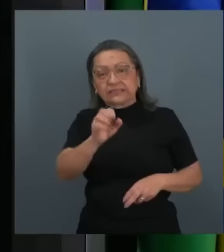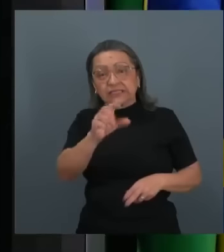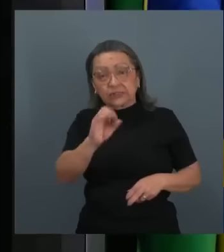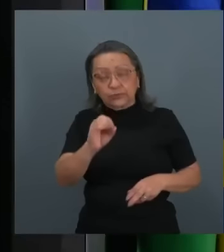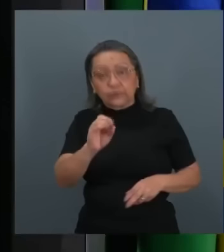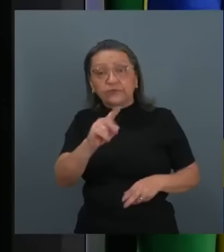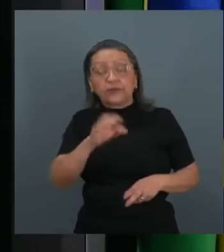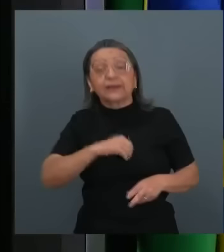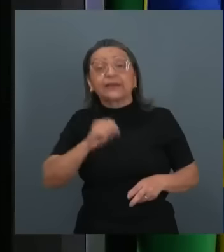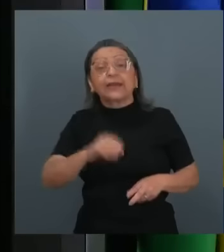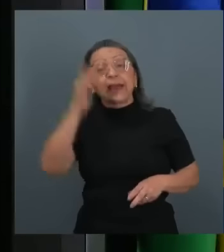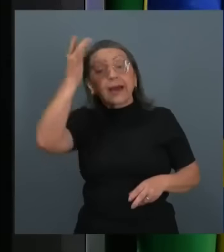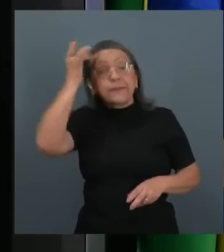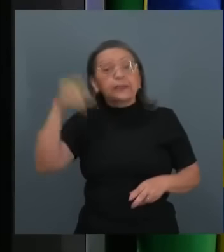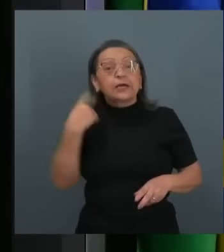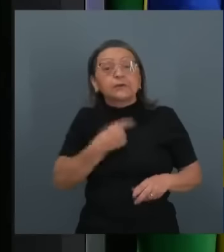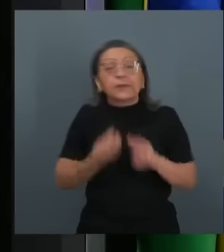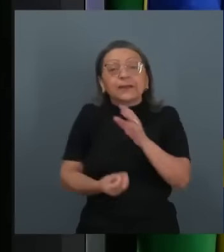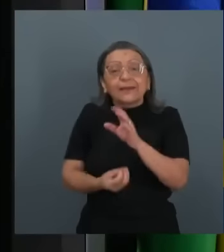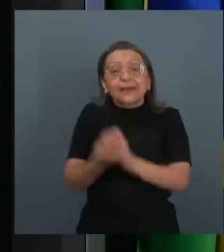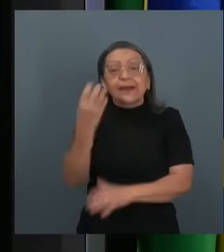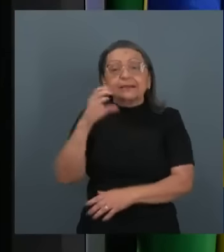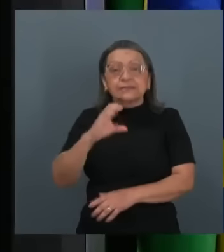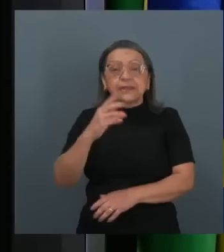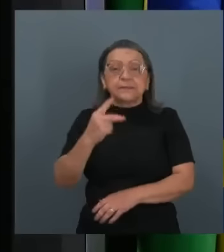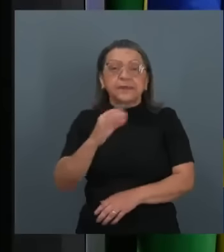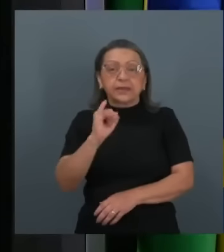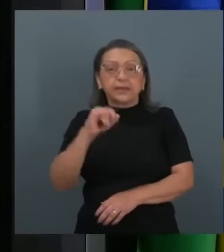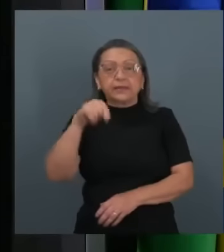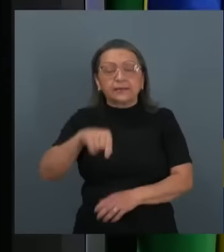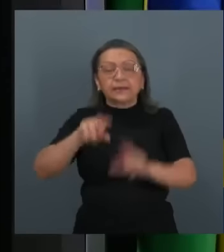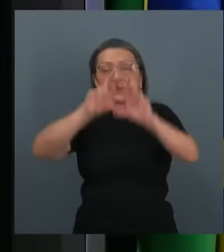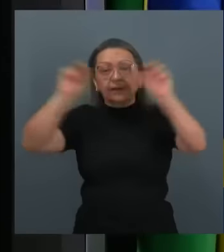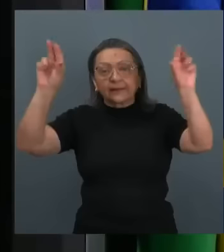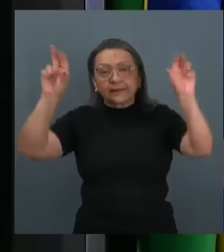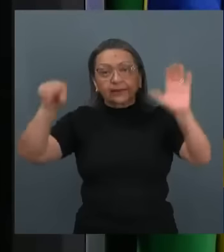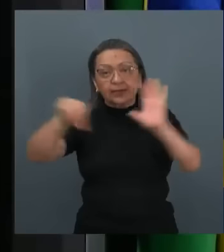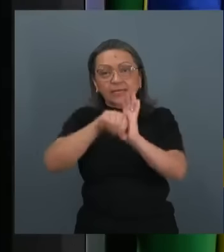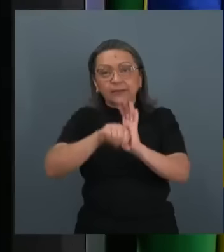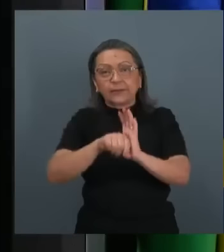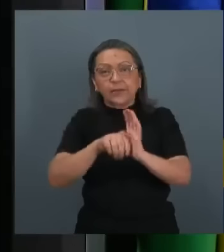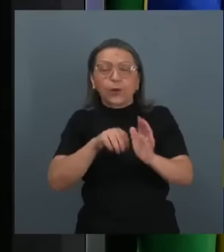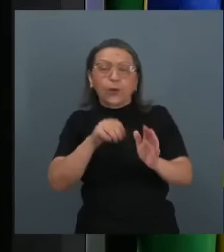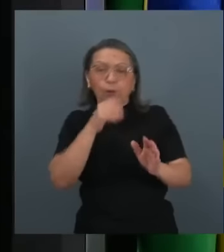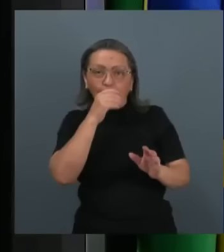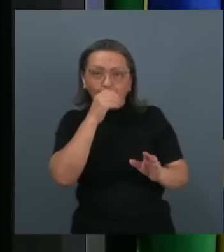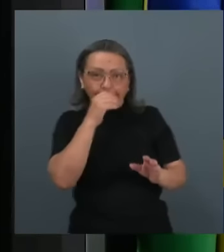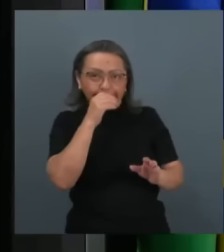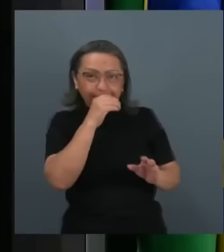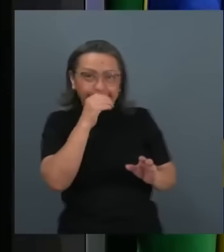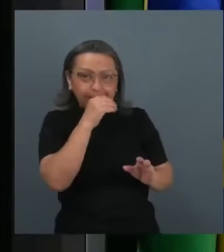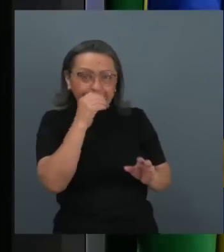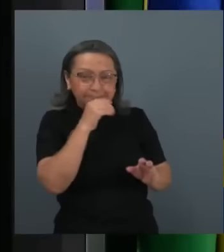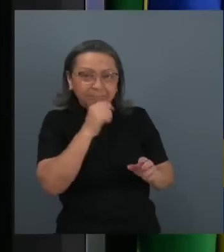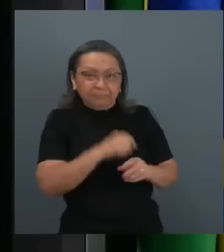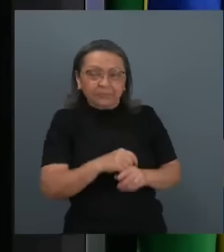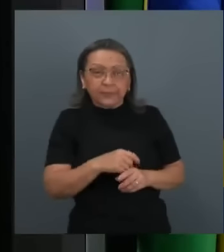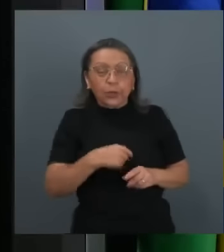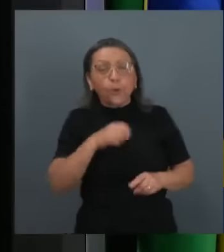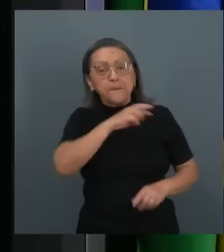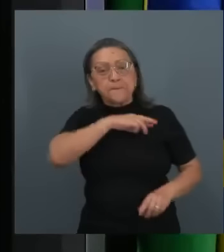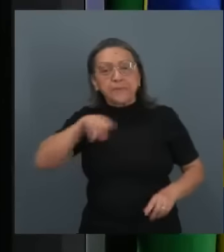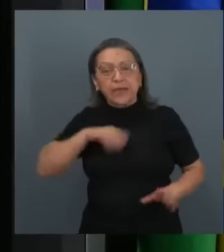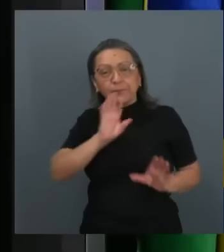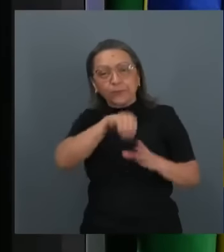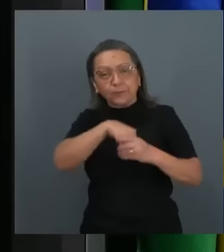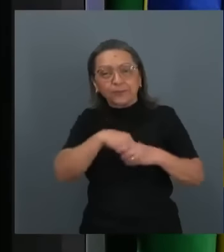amanhã nós estamos instalando a CPI desse crime organizado. E eu sou membro dessa CPI, quero trabalhar